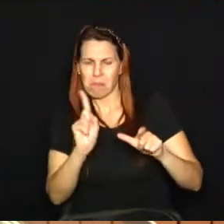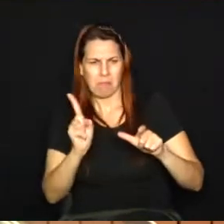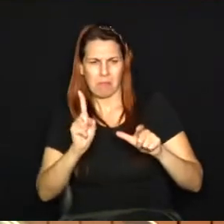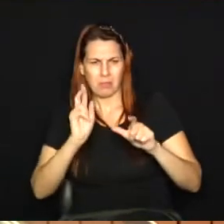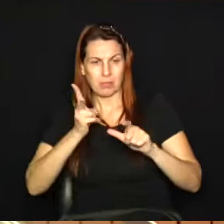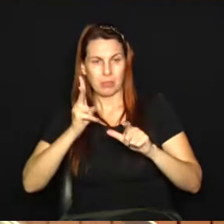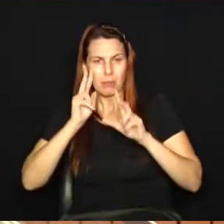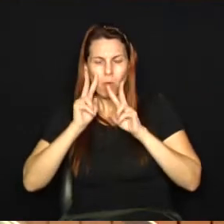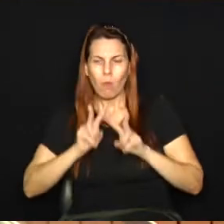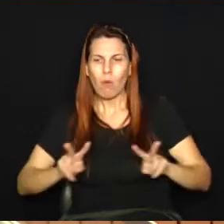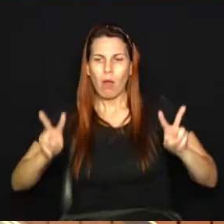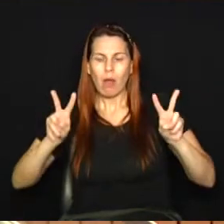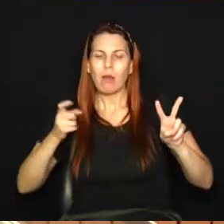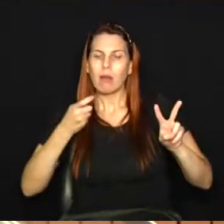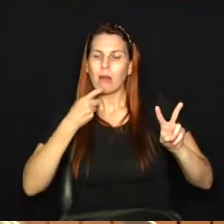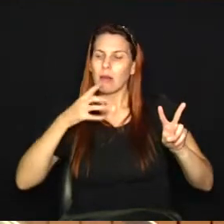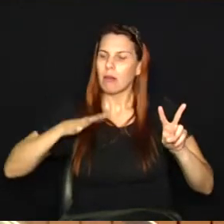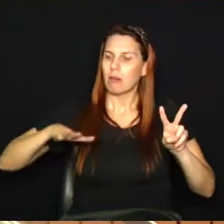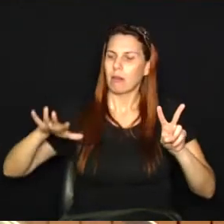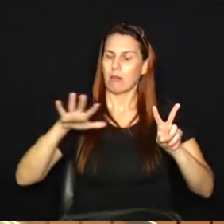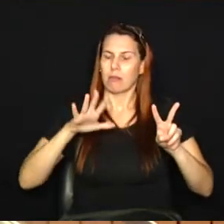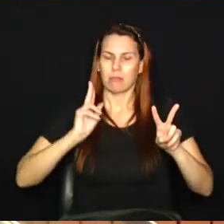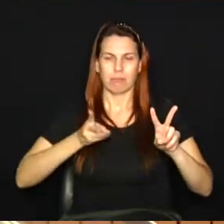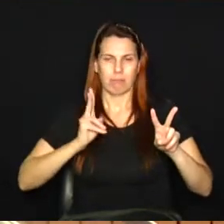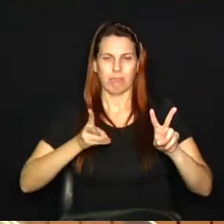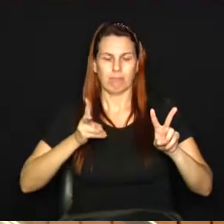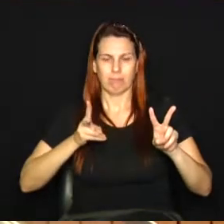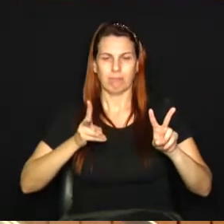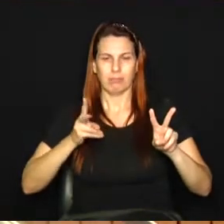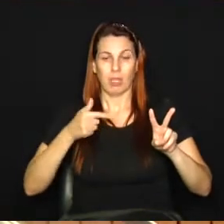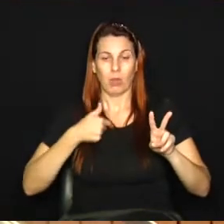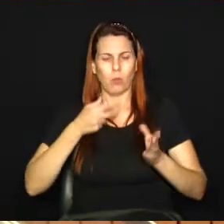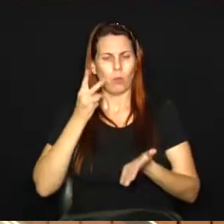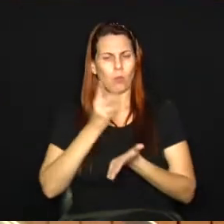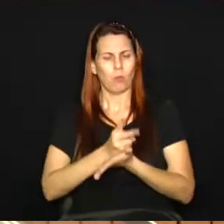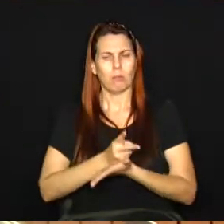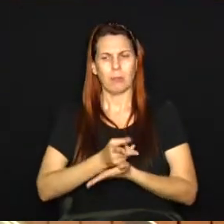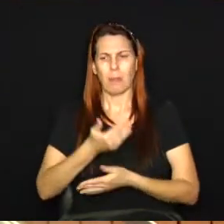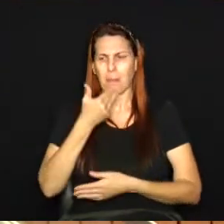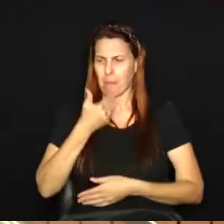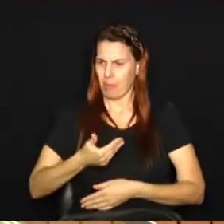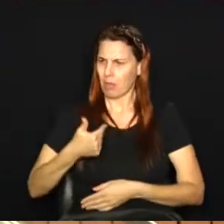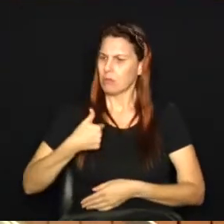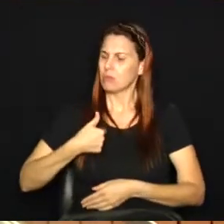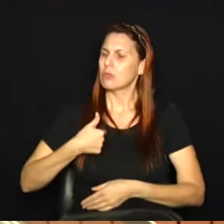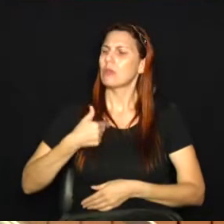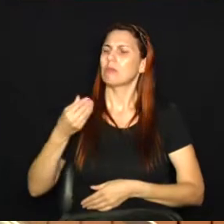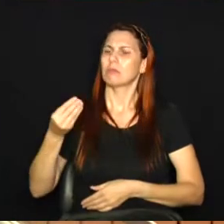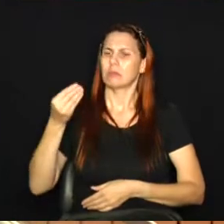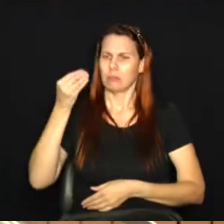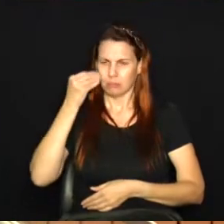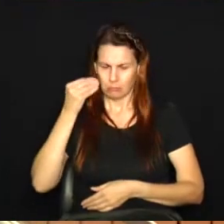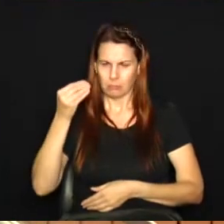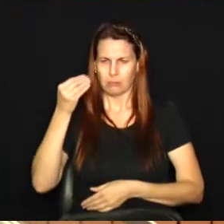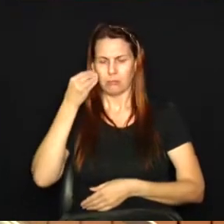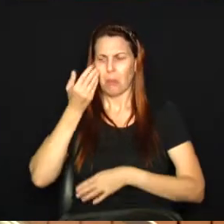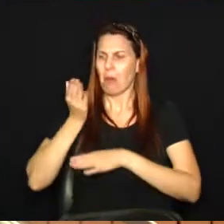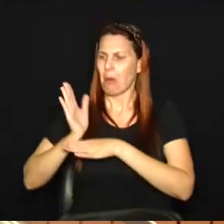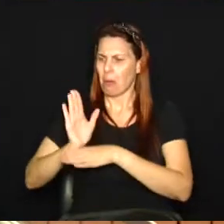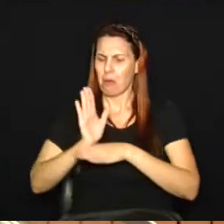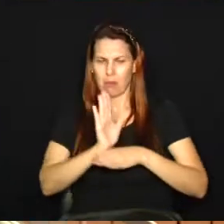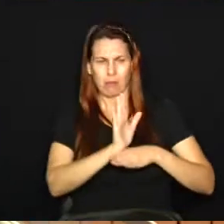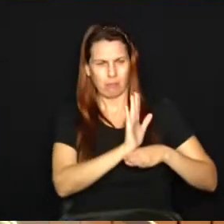olhos a nossa região. Isso é algo que eu tenho feito e sempre que solicitado sou, tenho procurado ajudar e